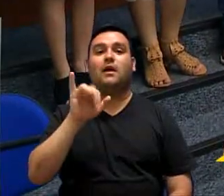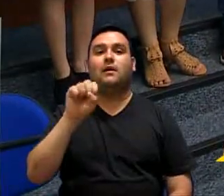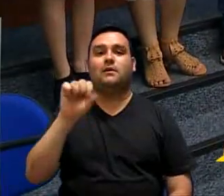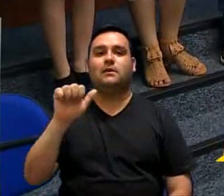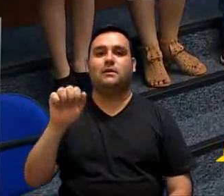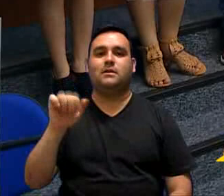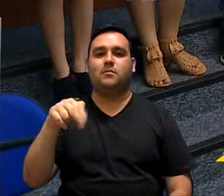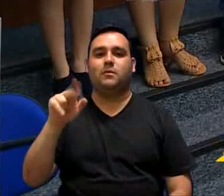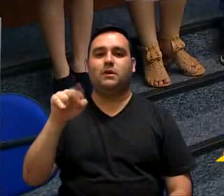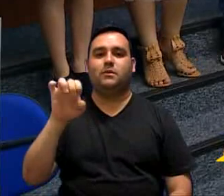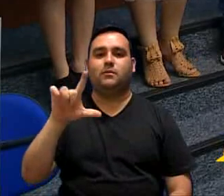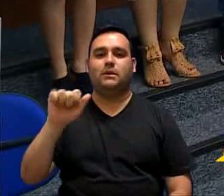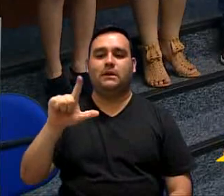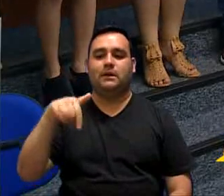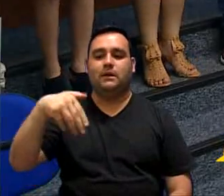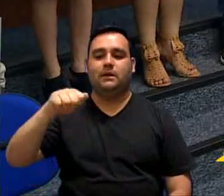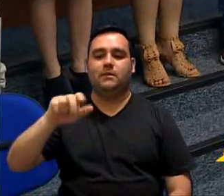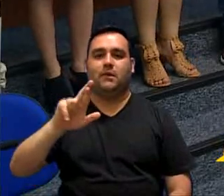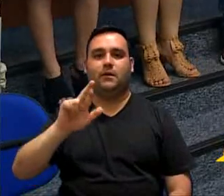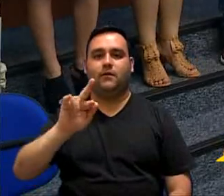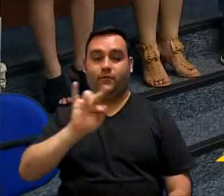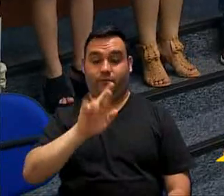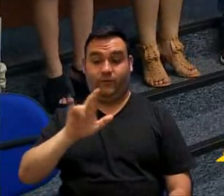Emanuela Lima Ferreira.